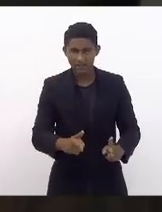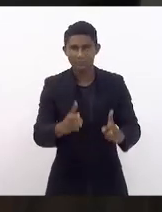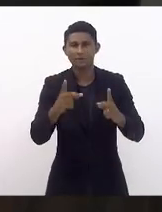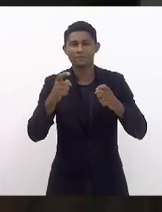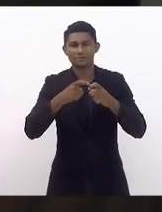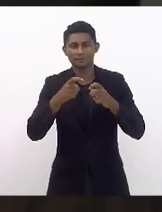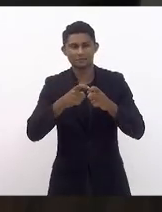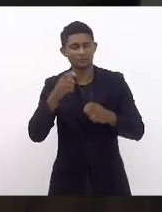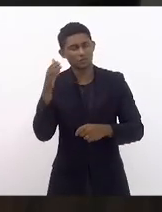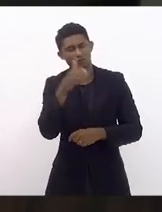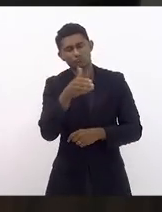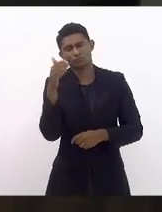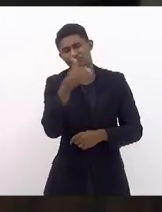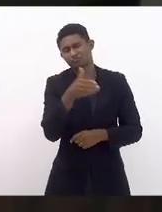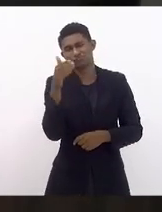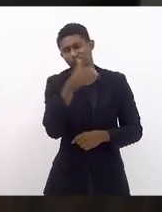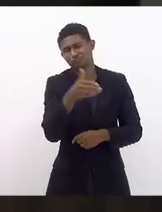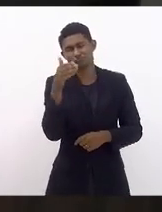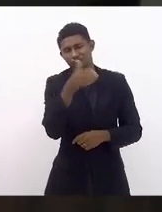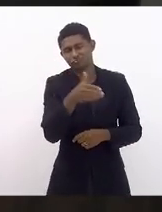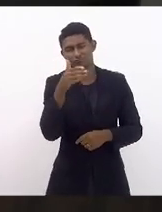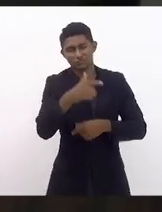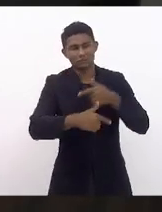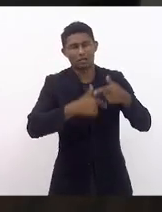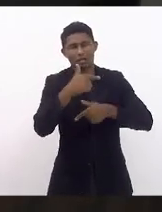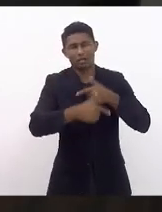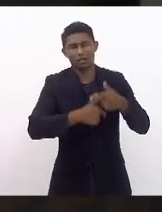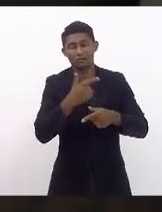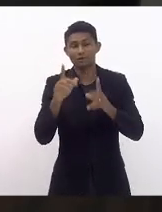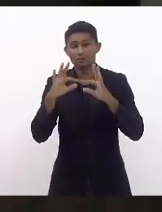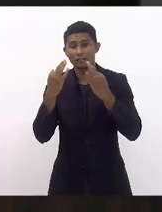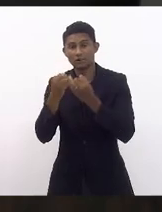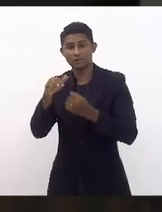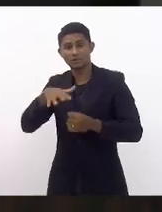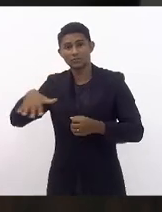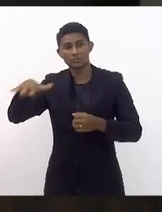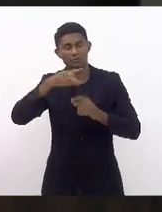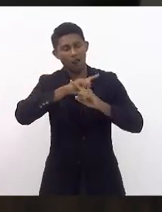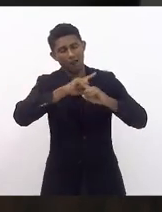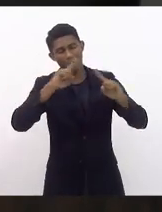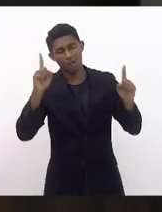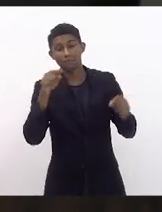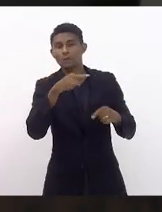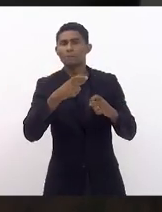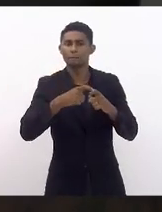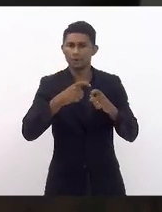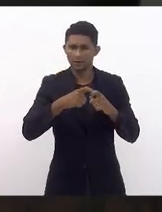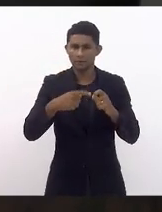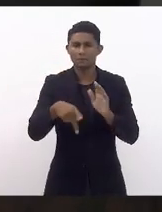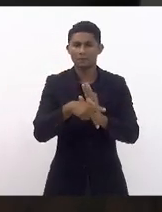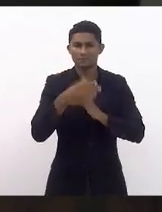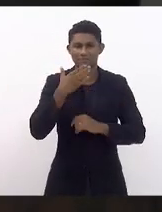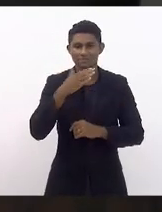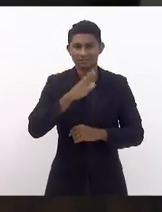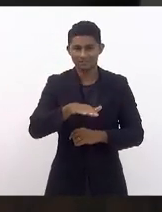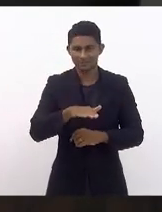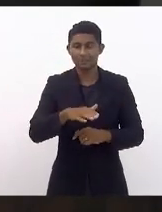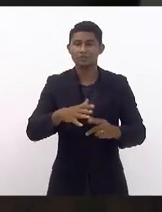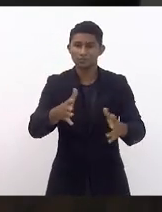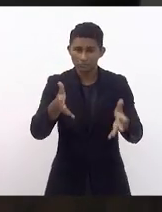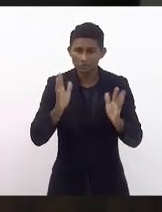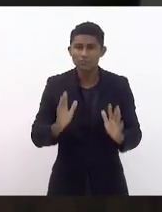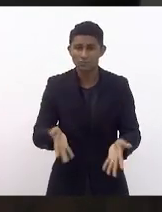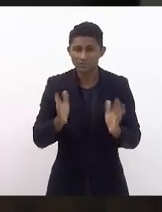fielmente, apesar da reclamação de todos os familiares. Como médico pediatra, já está atendendo a